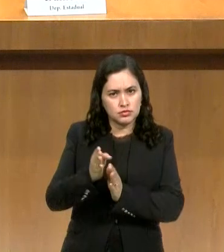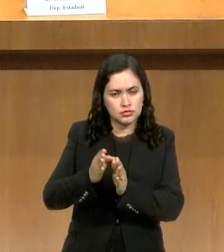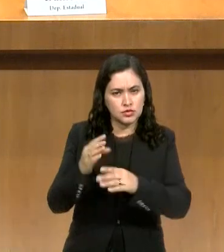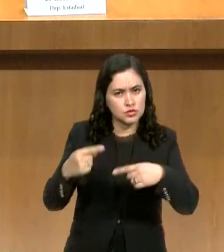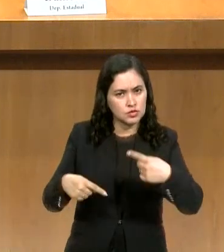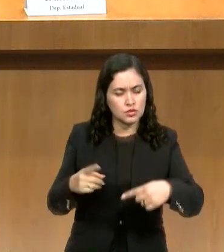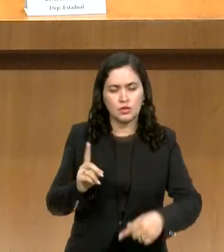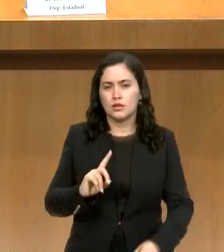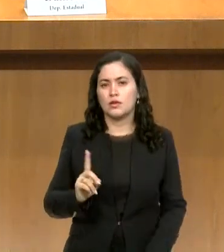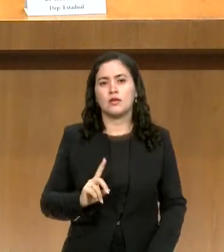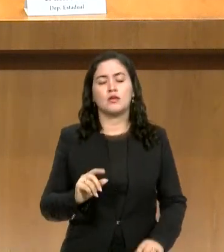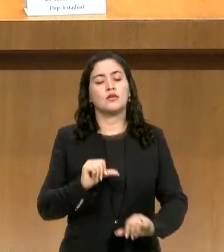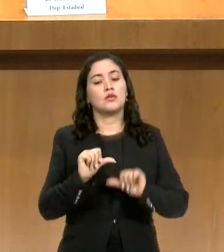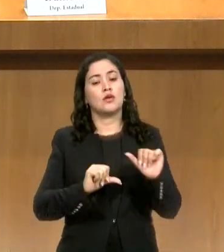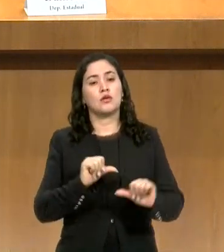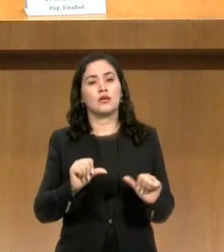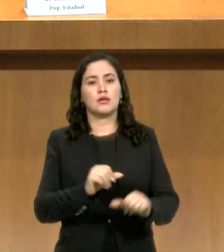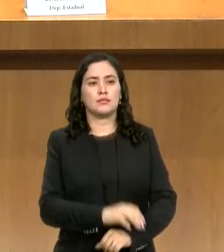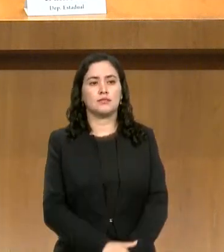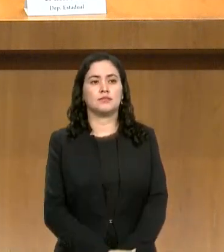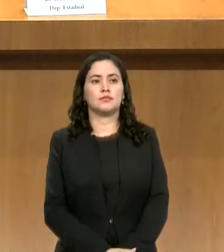sem a parte.